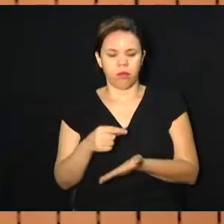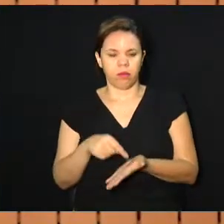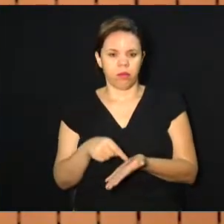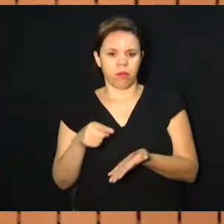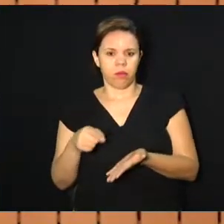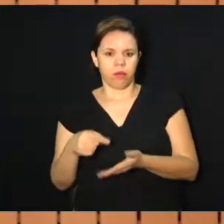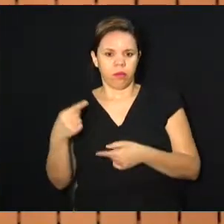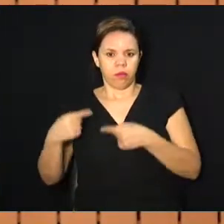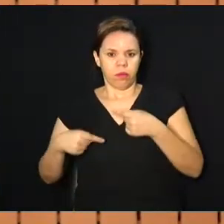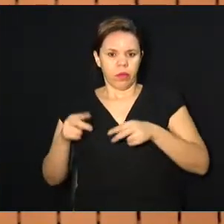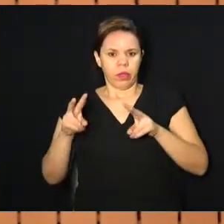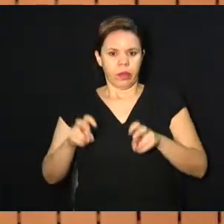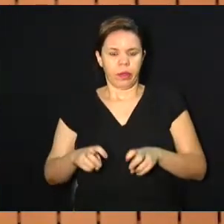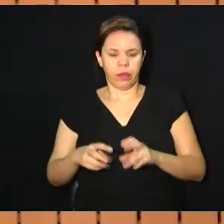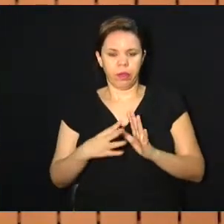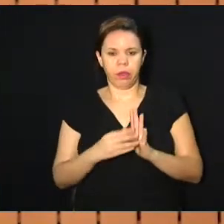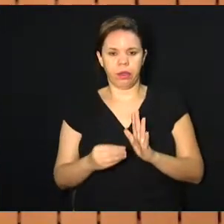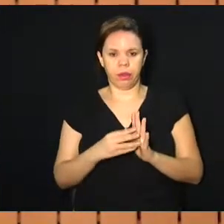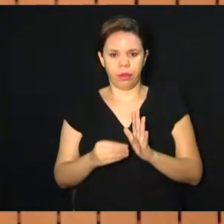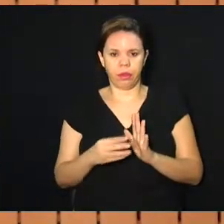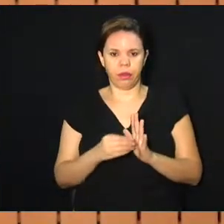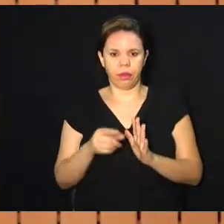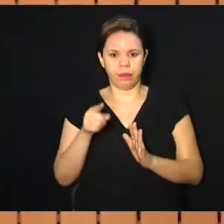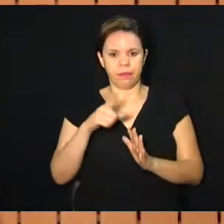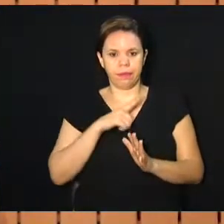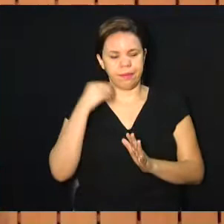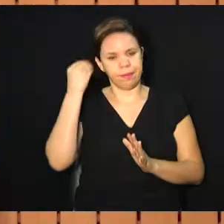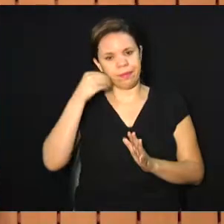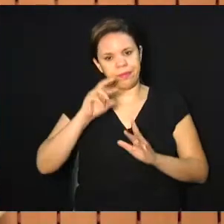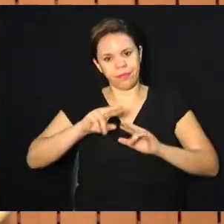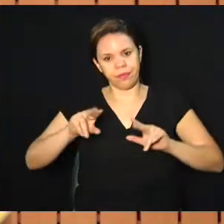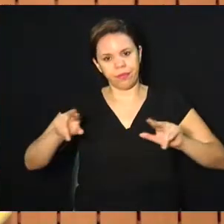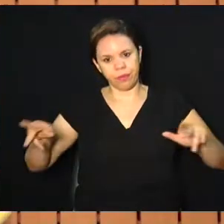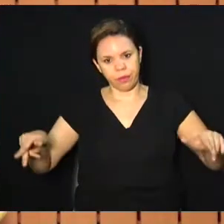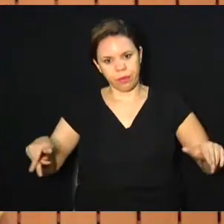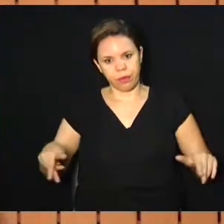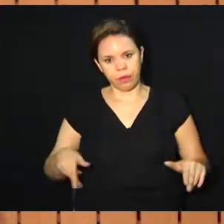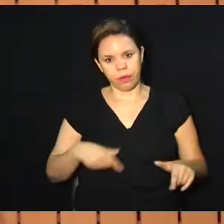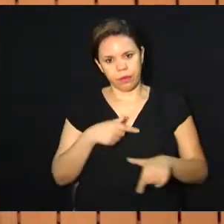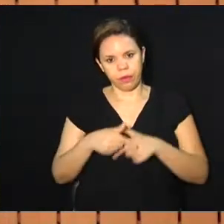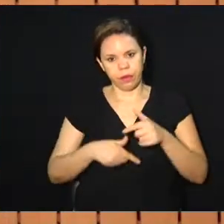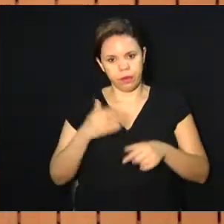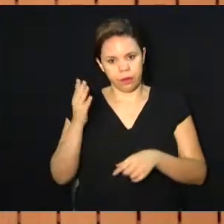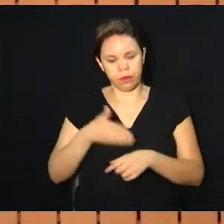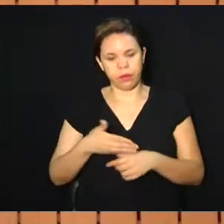essa discussão sobre os modelos, né? Quer dizer, você tem experiências de operação direta, inclusive.